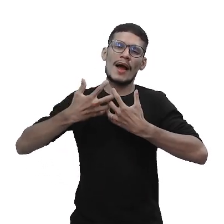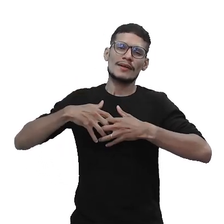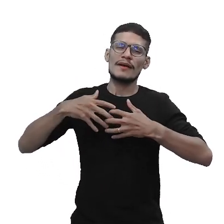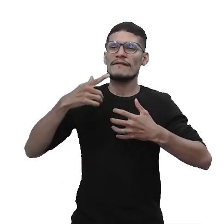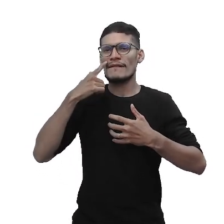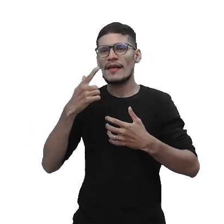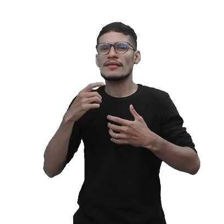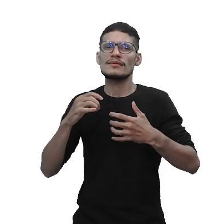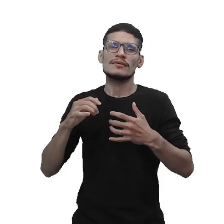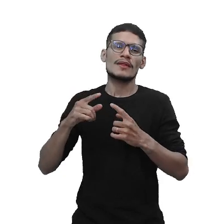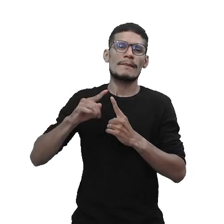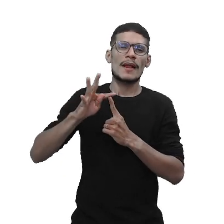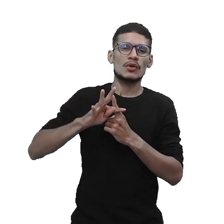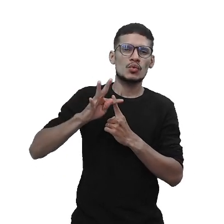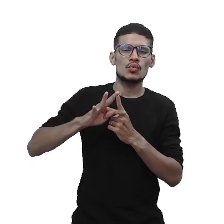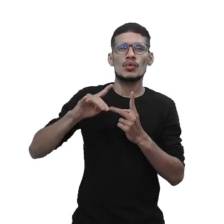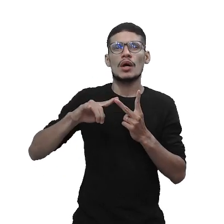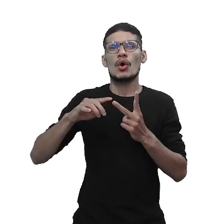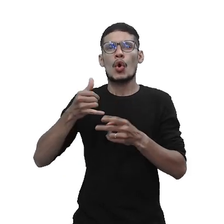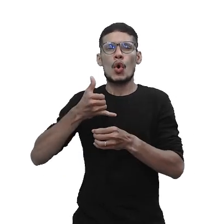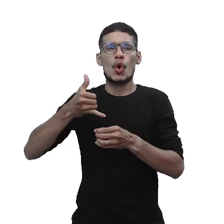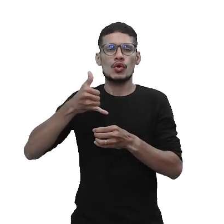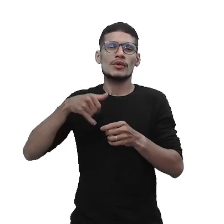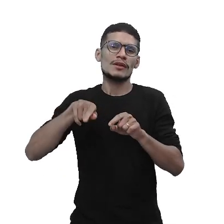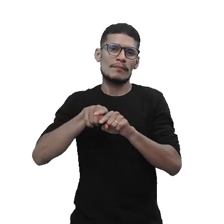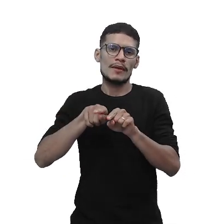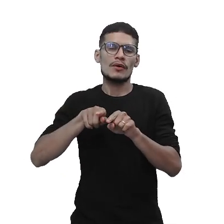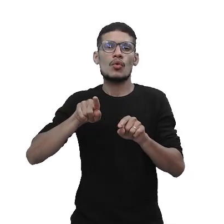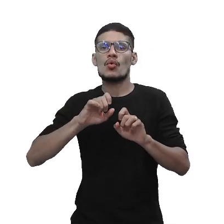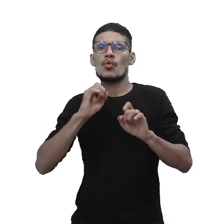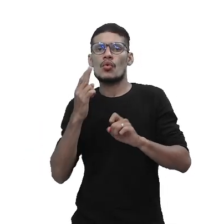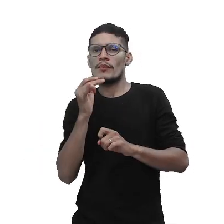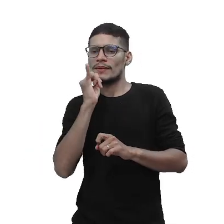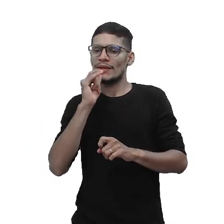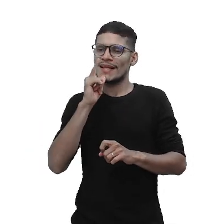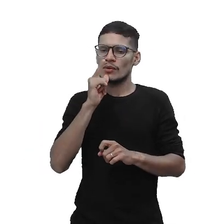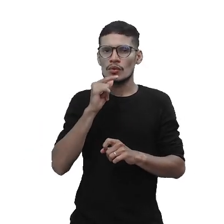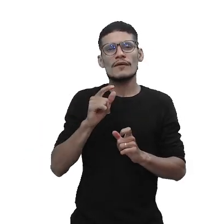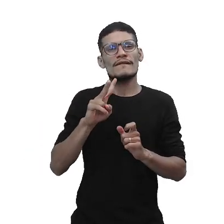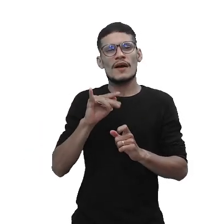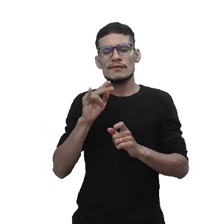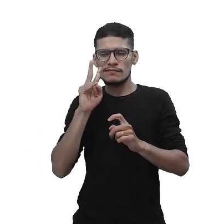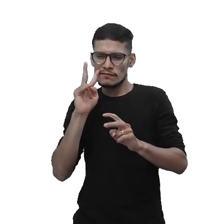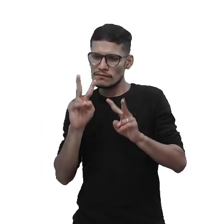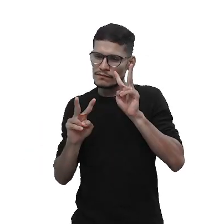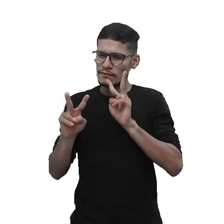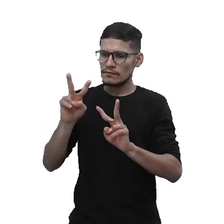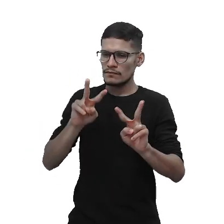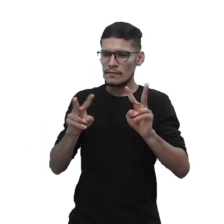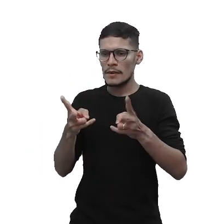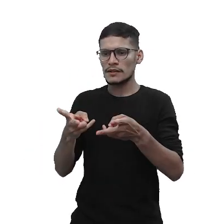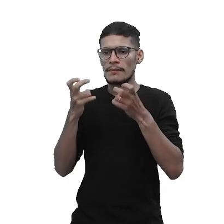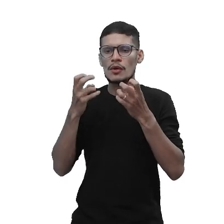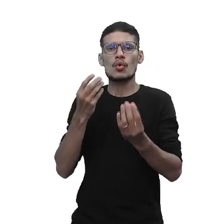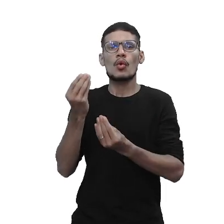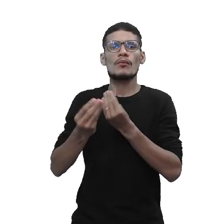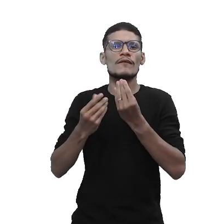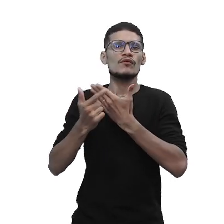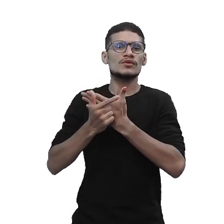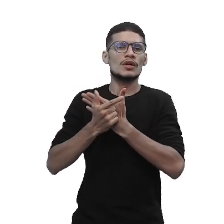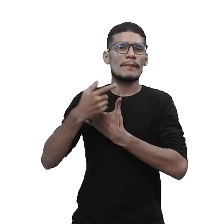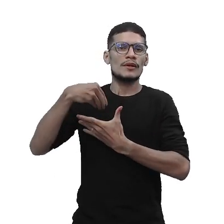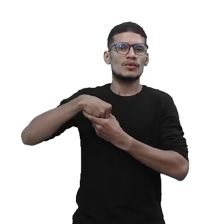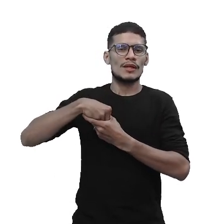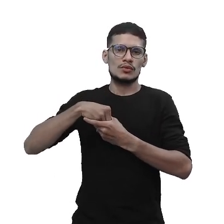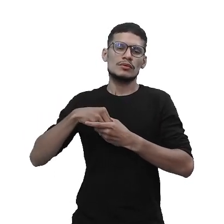da questão do óleo ou de líquidos que estejam passando ali, para a gente estar observando como é que está essa situação do funcionamento da máquina e vendo